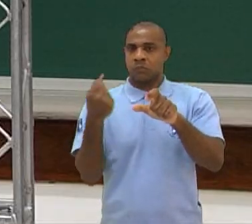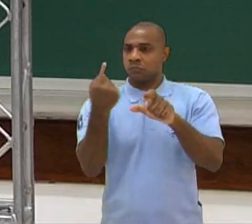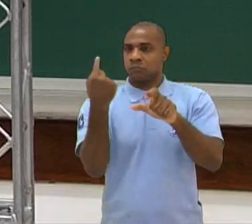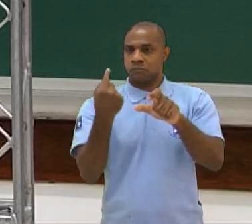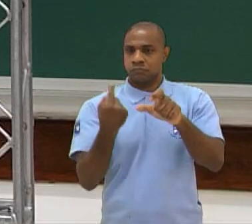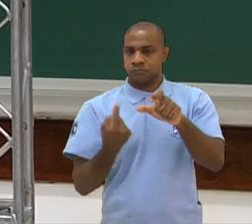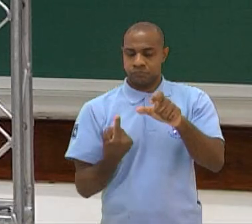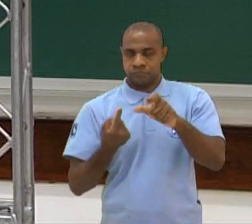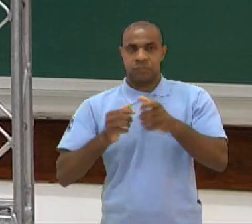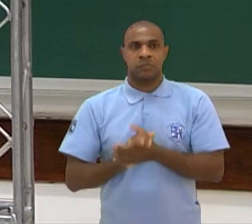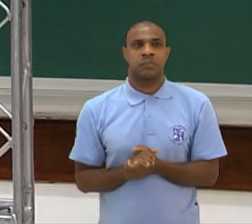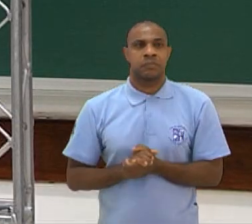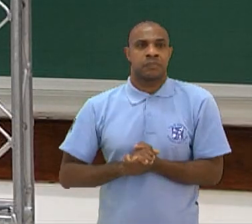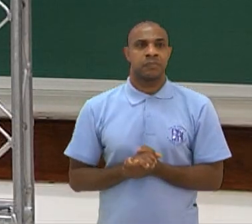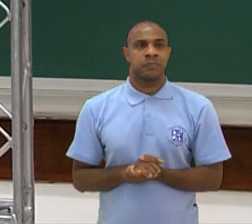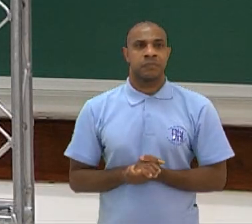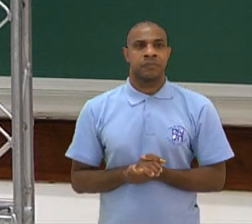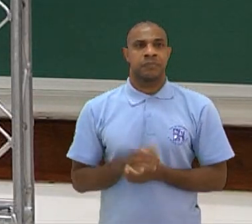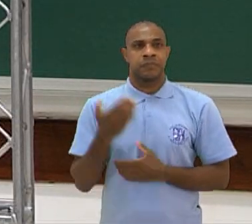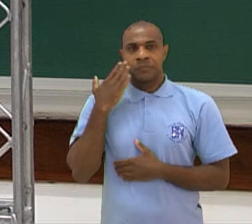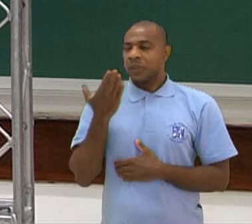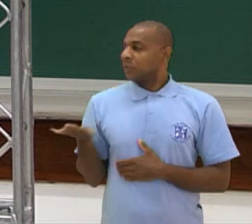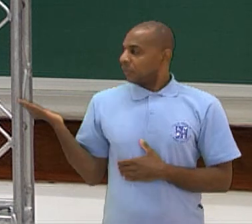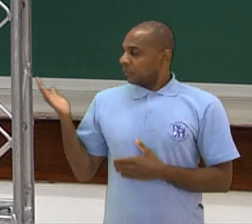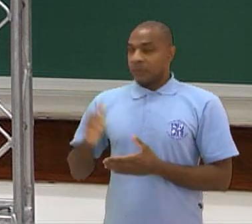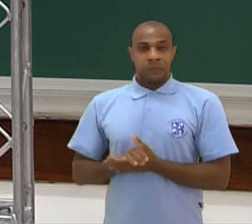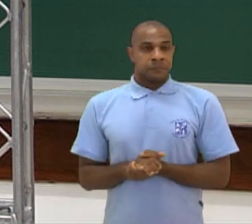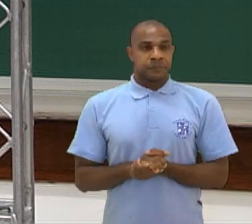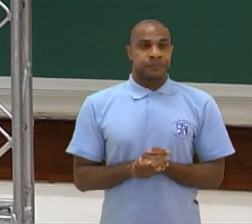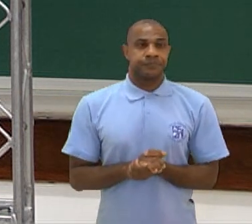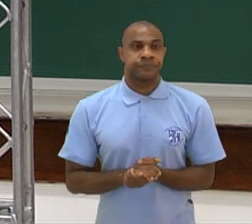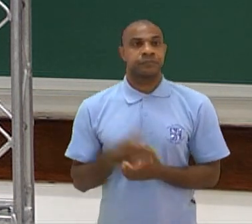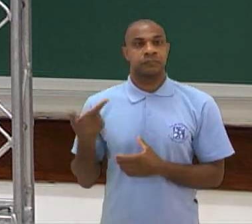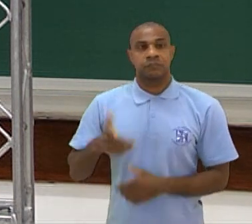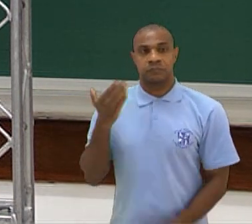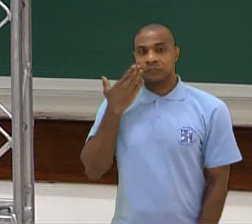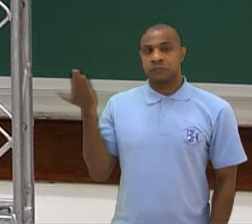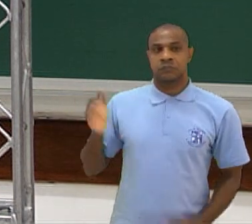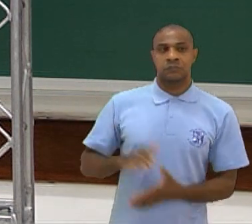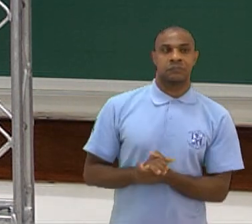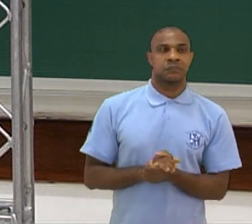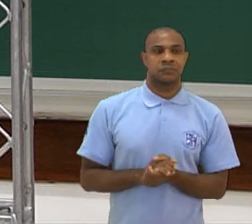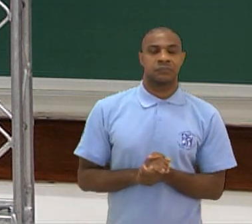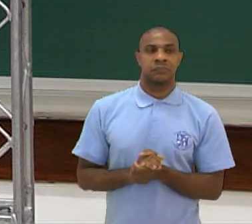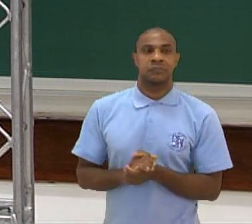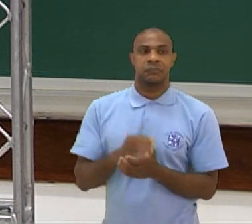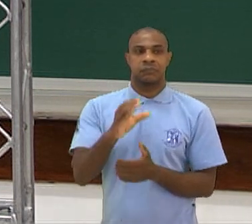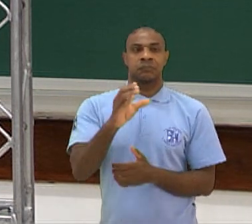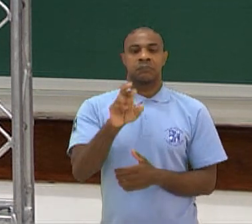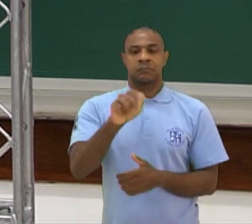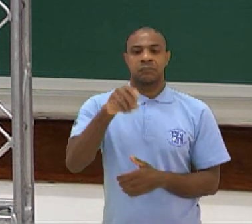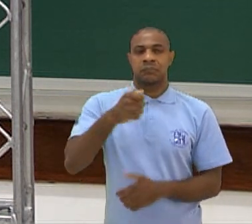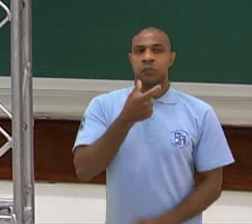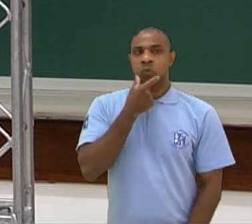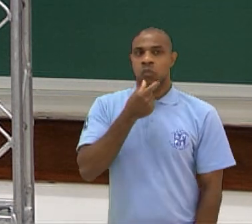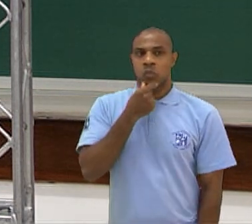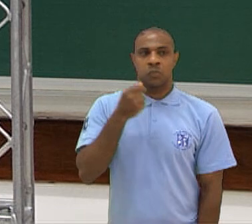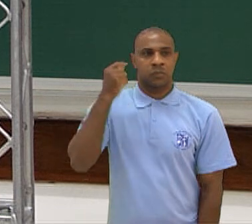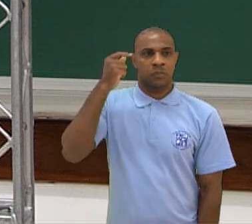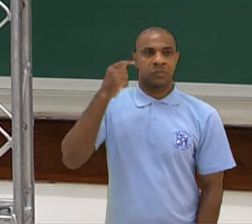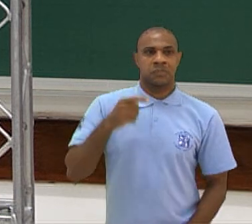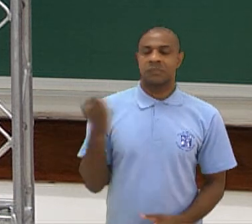quê? A aula ficar mais completa. Tá bom? Olha ele de novo ali, nosso queridíssimo Cramer. Se você reparar, ele